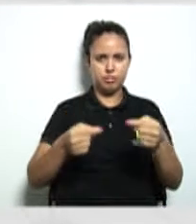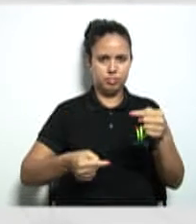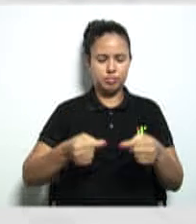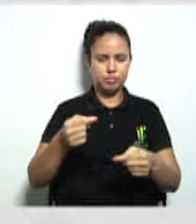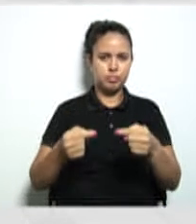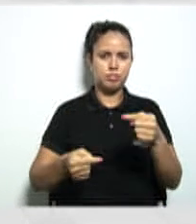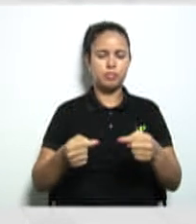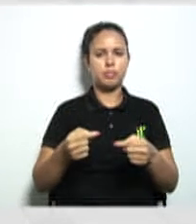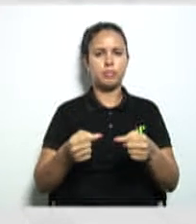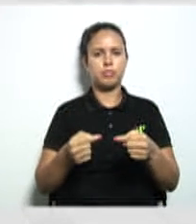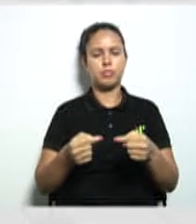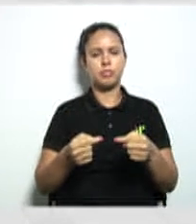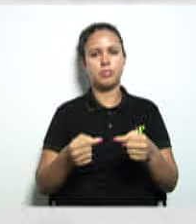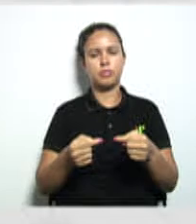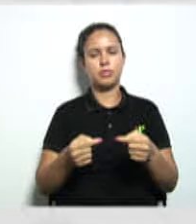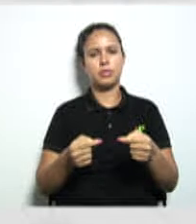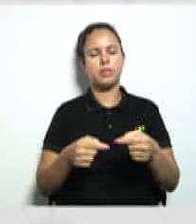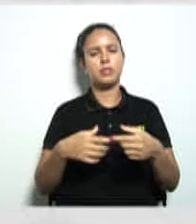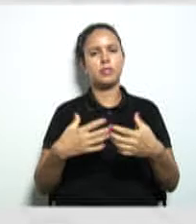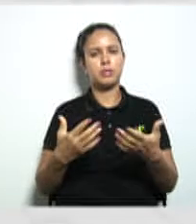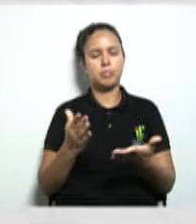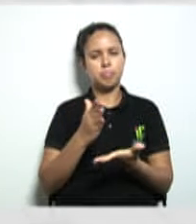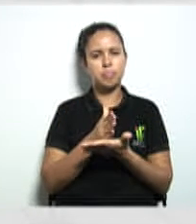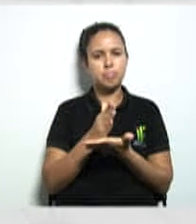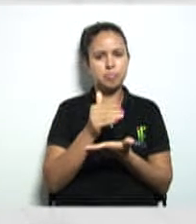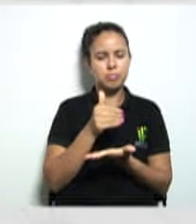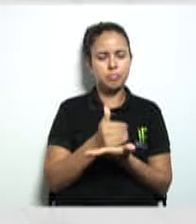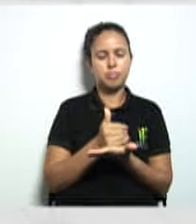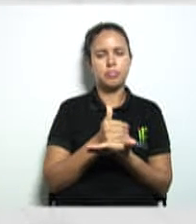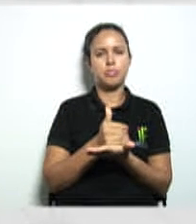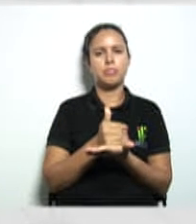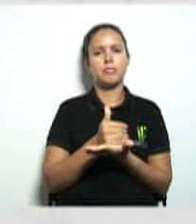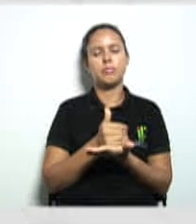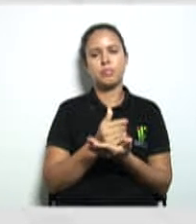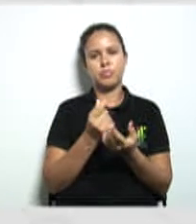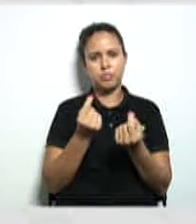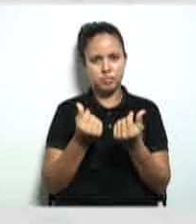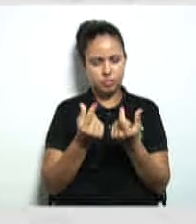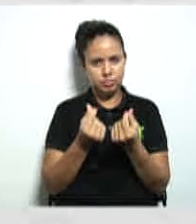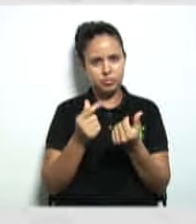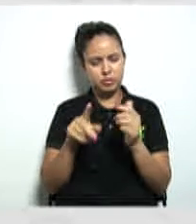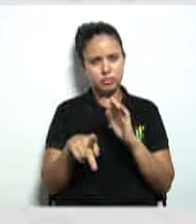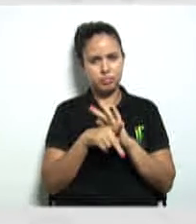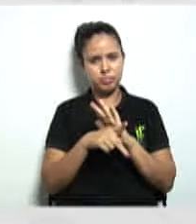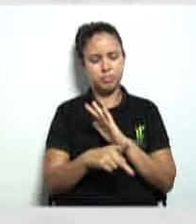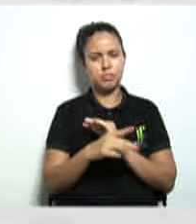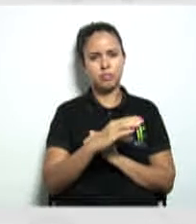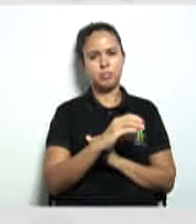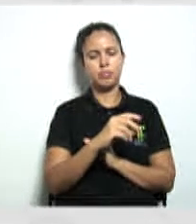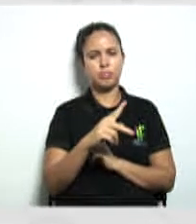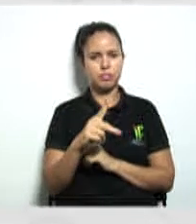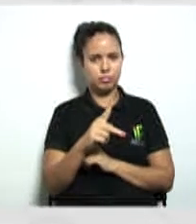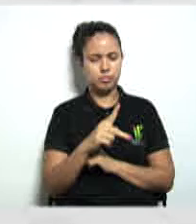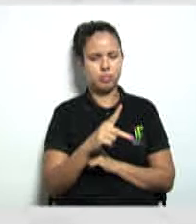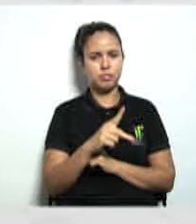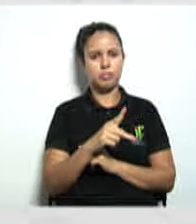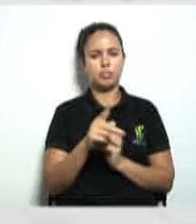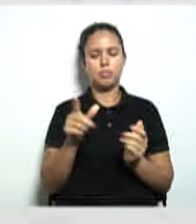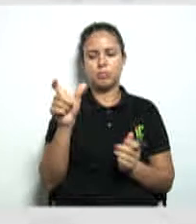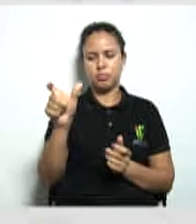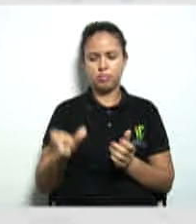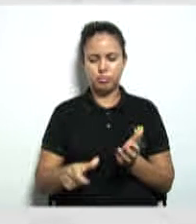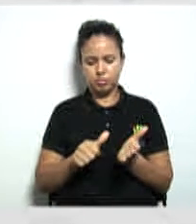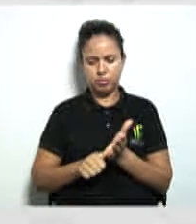democraticamente. Parte desse capital é normalmente propriedade comum da cooperativa. Os membros